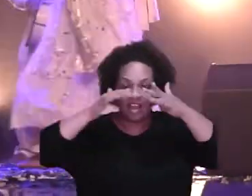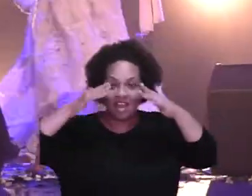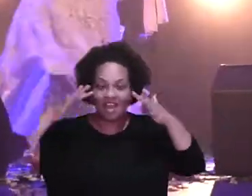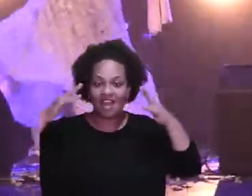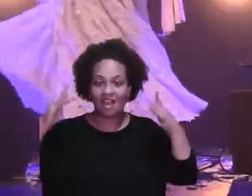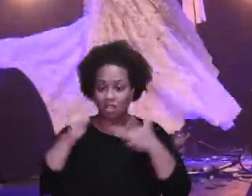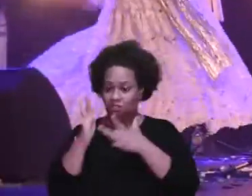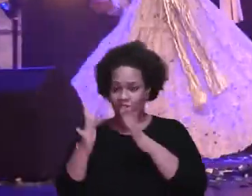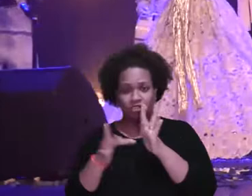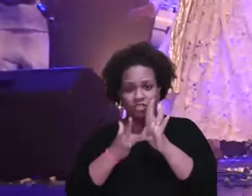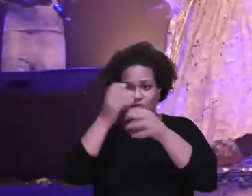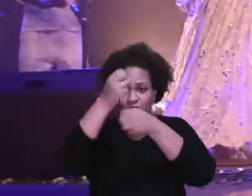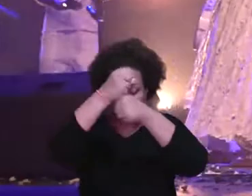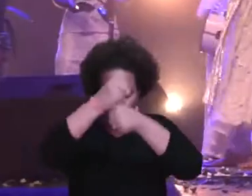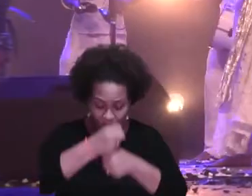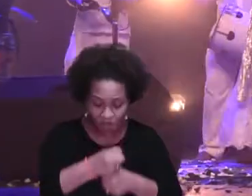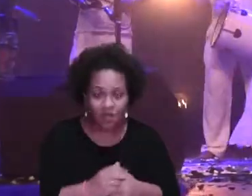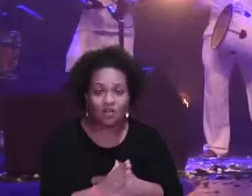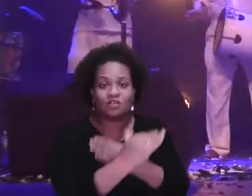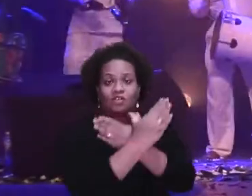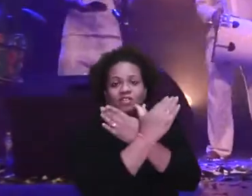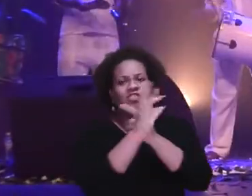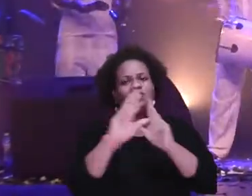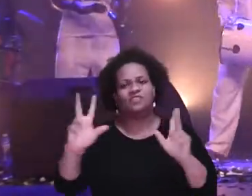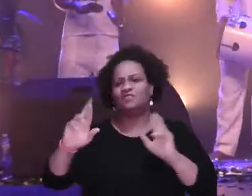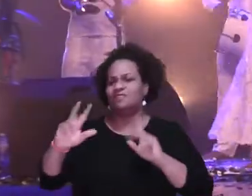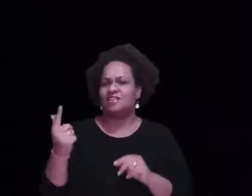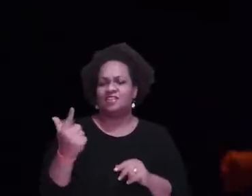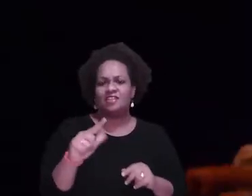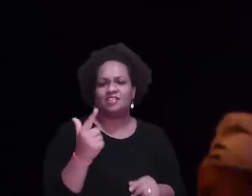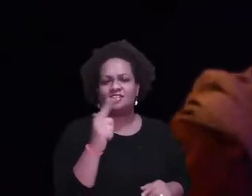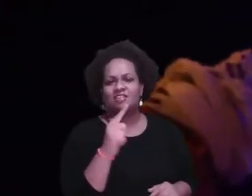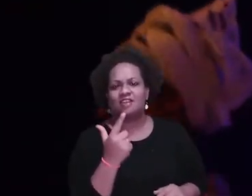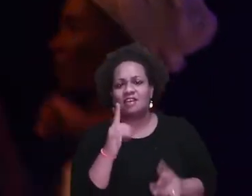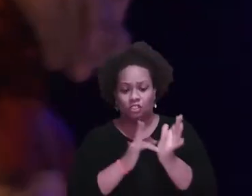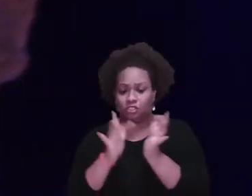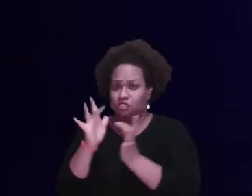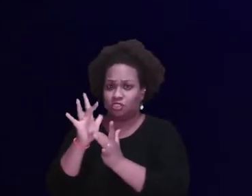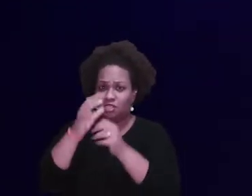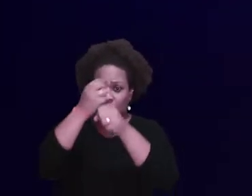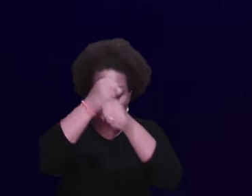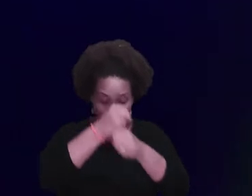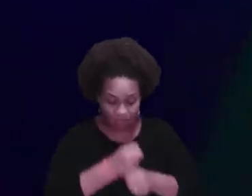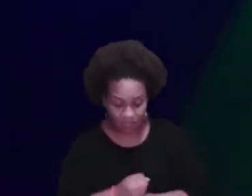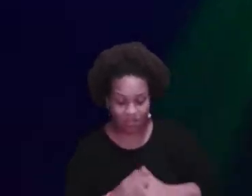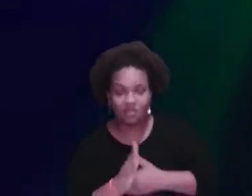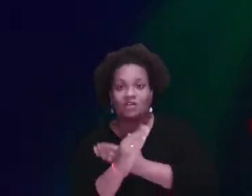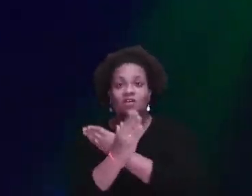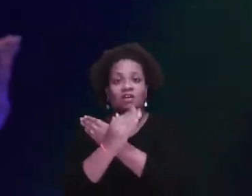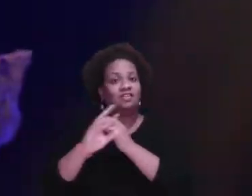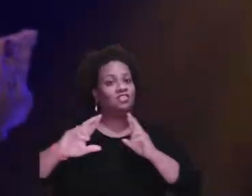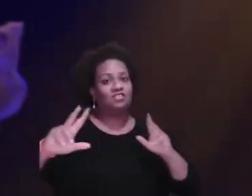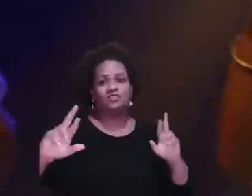dos olhos do seu celular não há diferença de 2 o salário